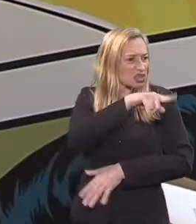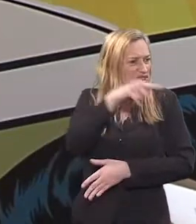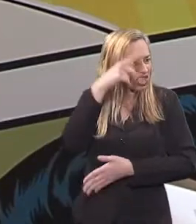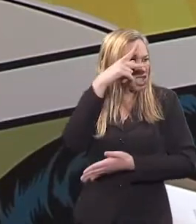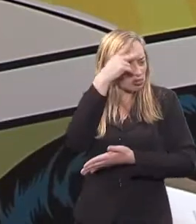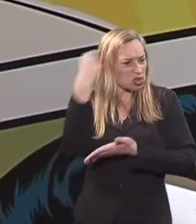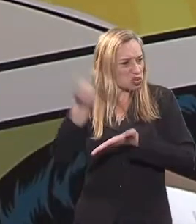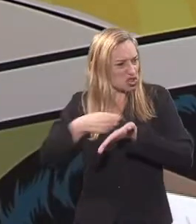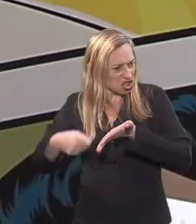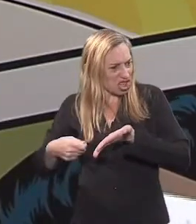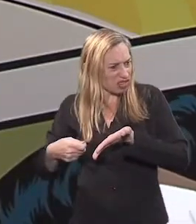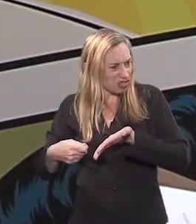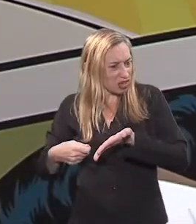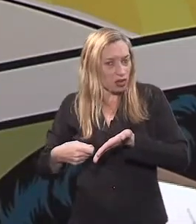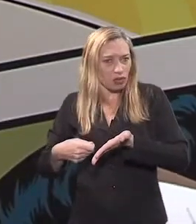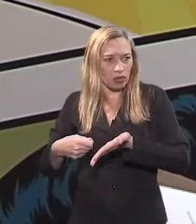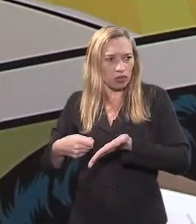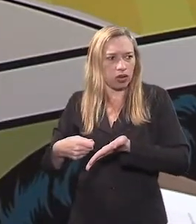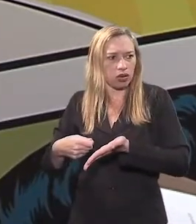Vocês são escritores?